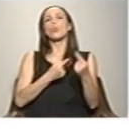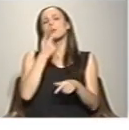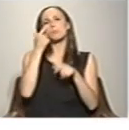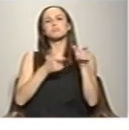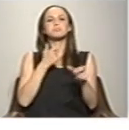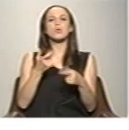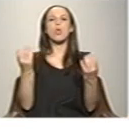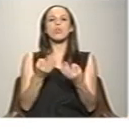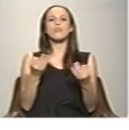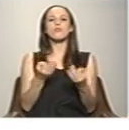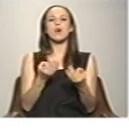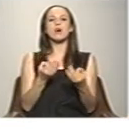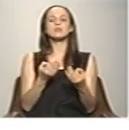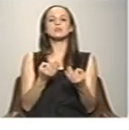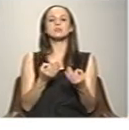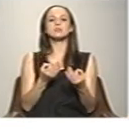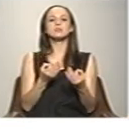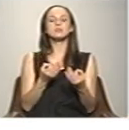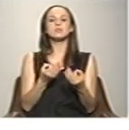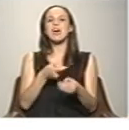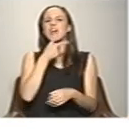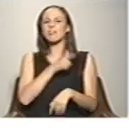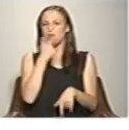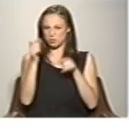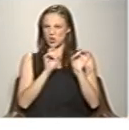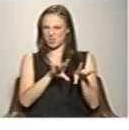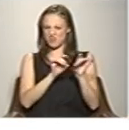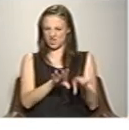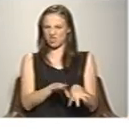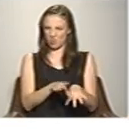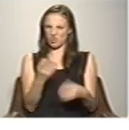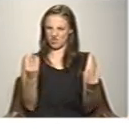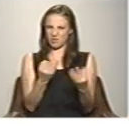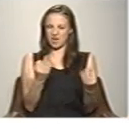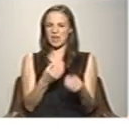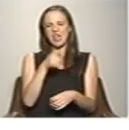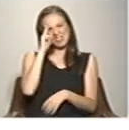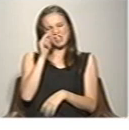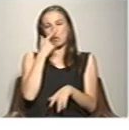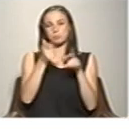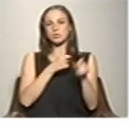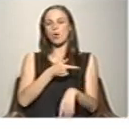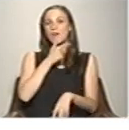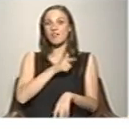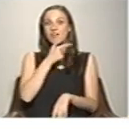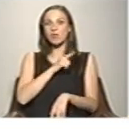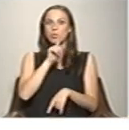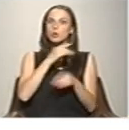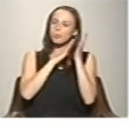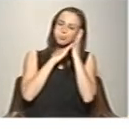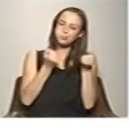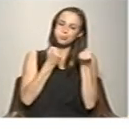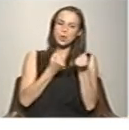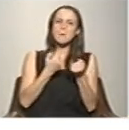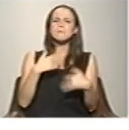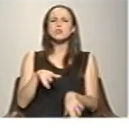menos suscetíveis. Café, eu acho que muita gente evita, porque tem um pouco, criou-se um pouco essa ideia de que as pessoas tomarem café podem depois não dormir bem.